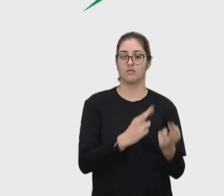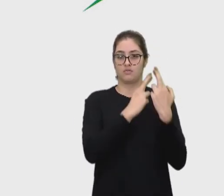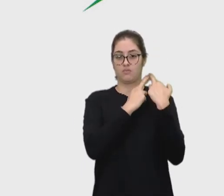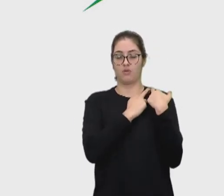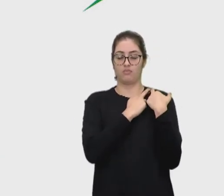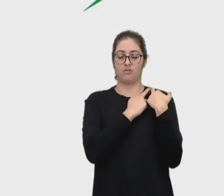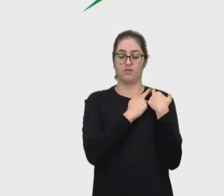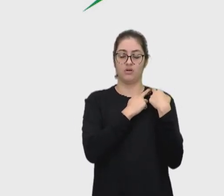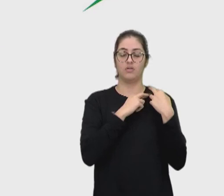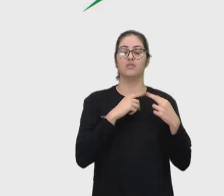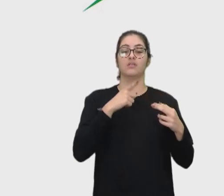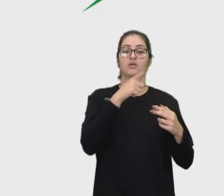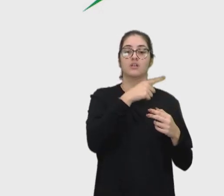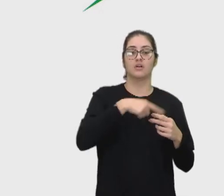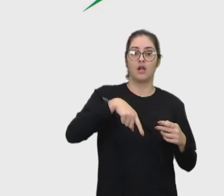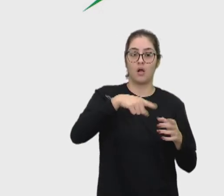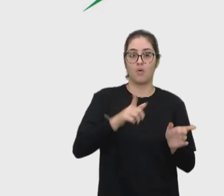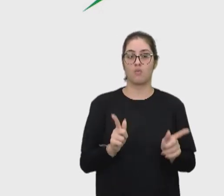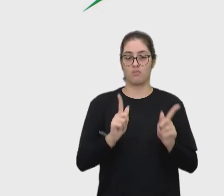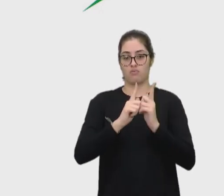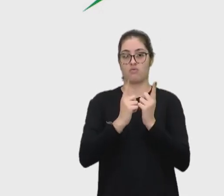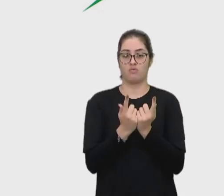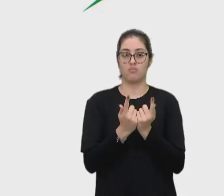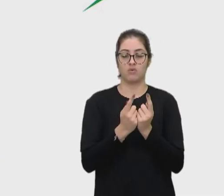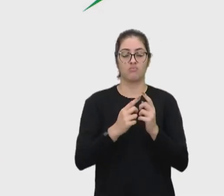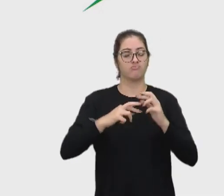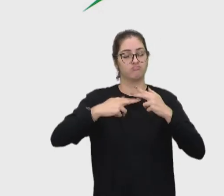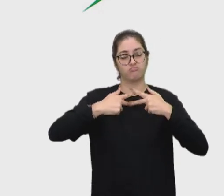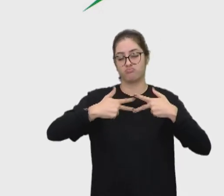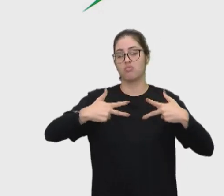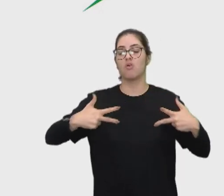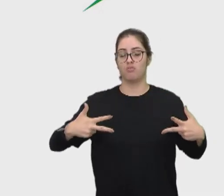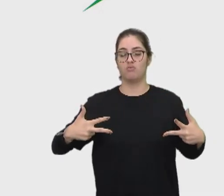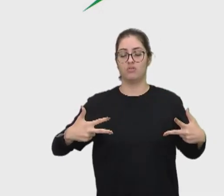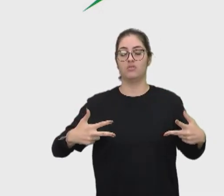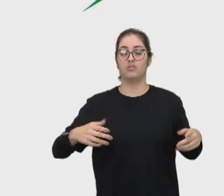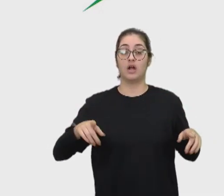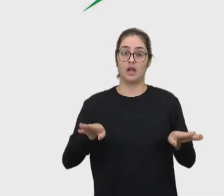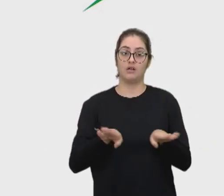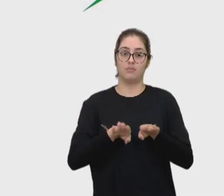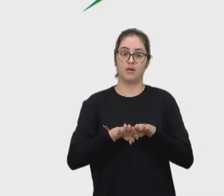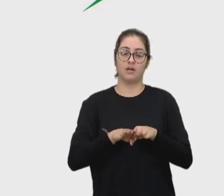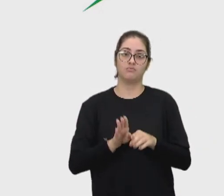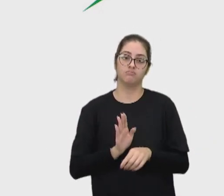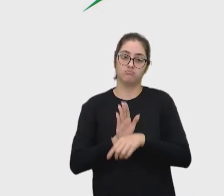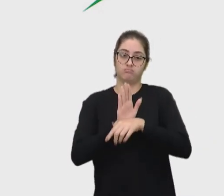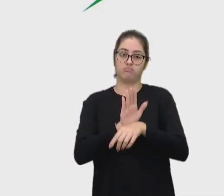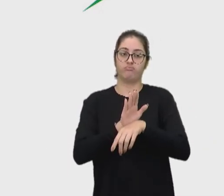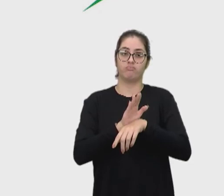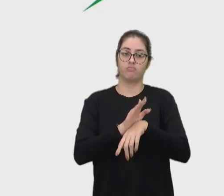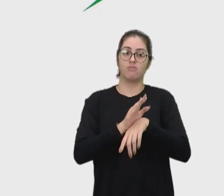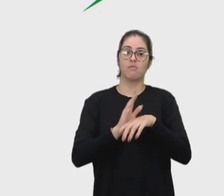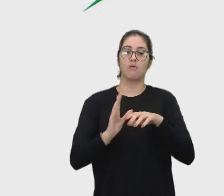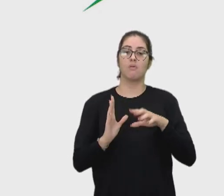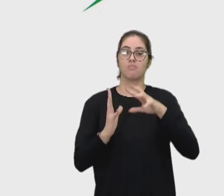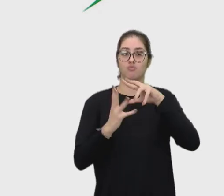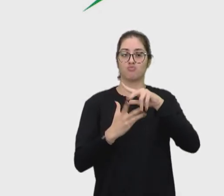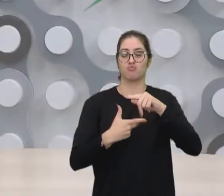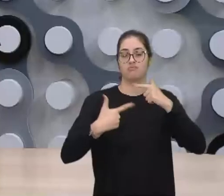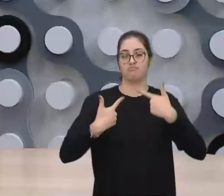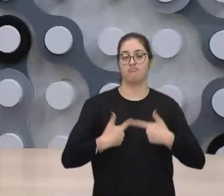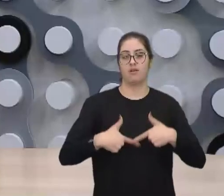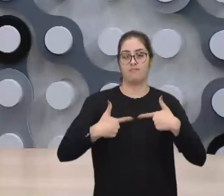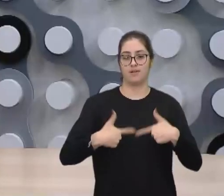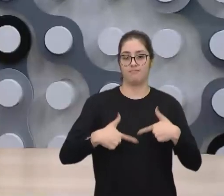na relação com os demais no grupo, entre outras experiências que contribuem para a sua atuação no mundo do